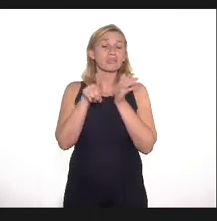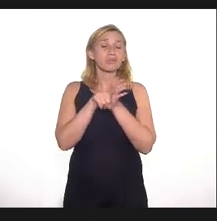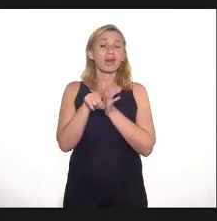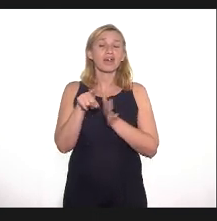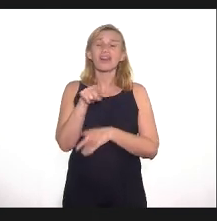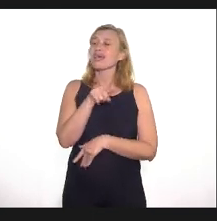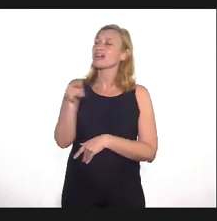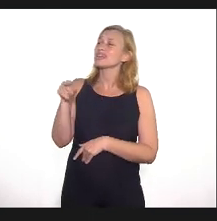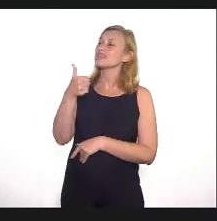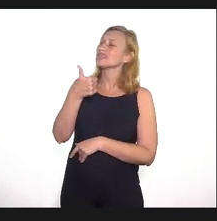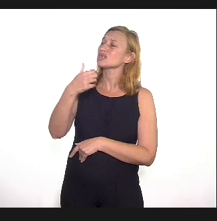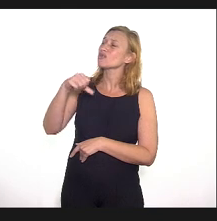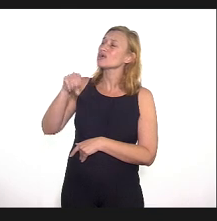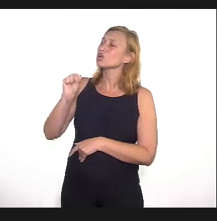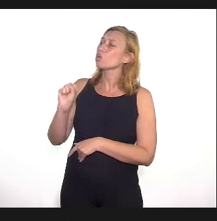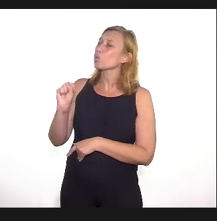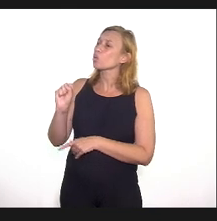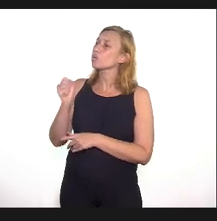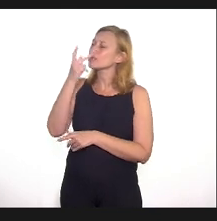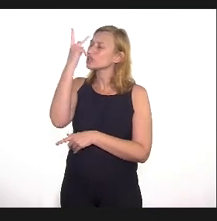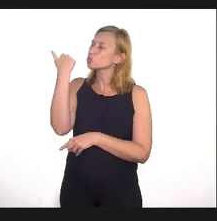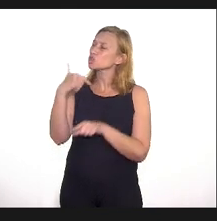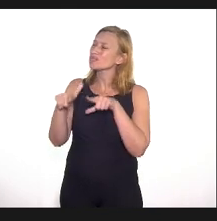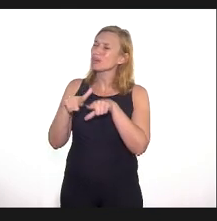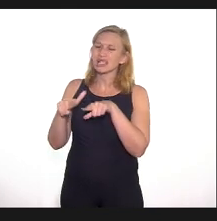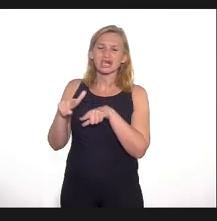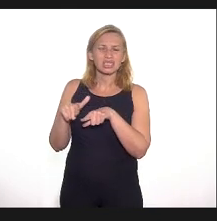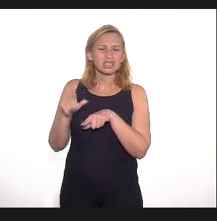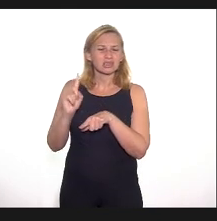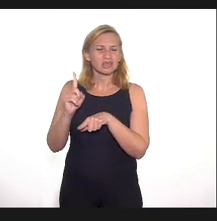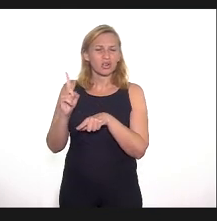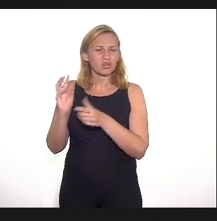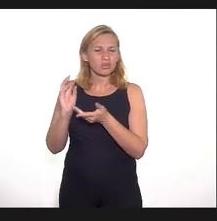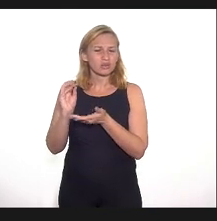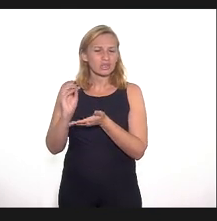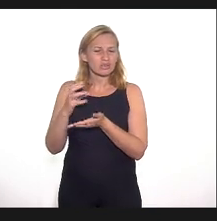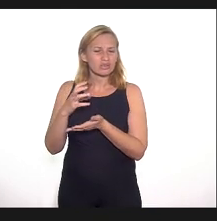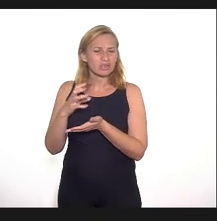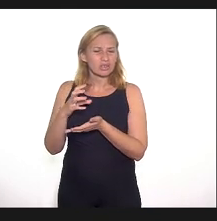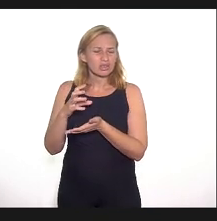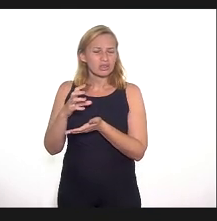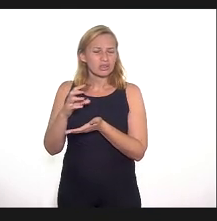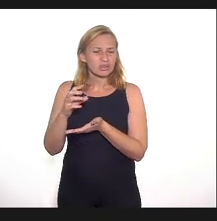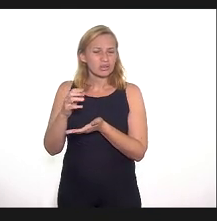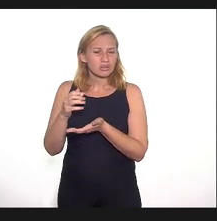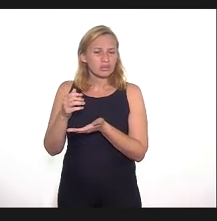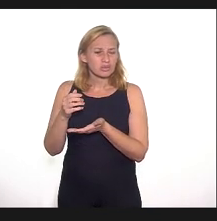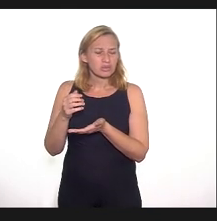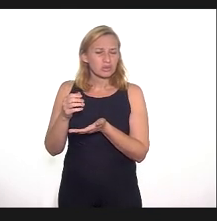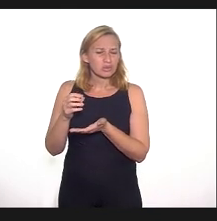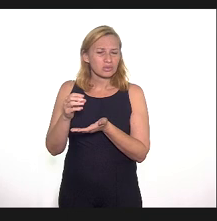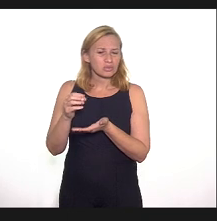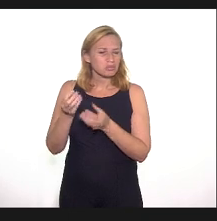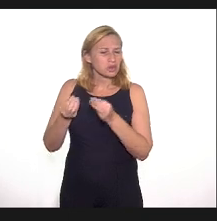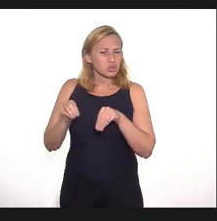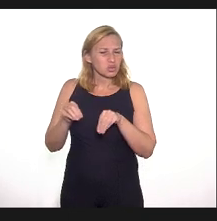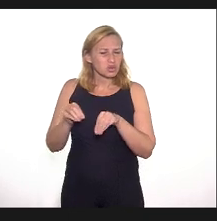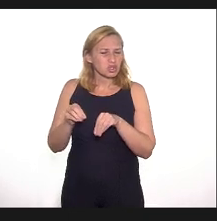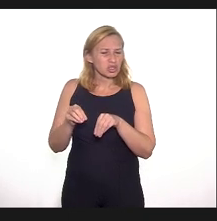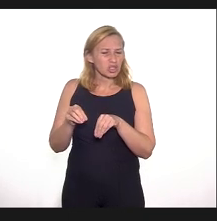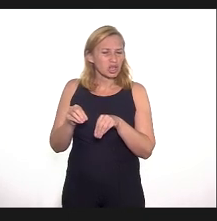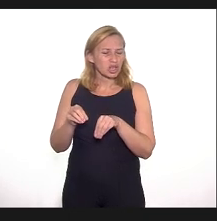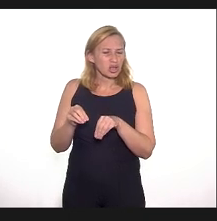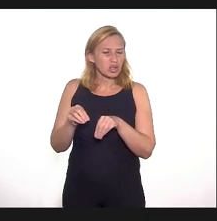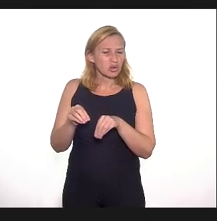esses 198 trabalhadores não fazem falta no hospital? Né? Quais os serviços que